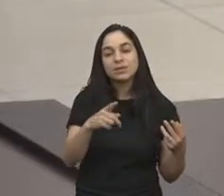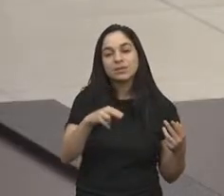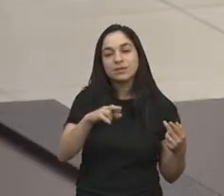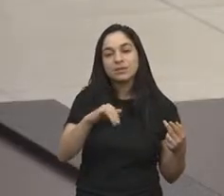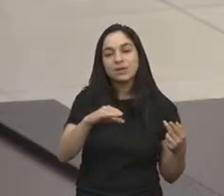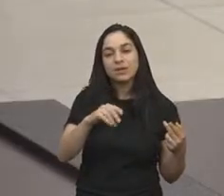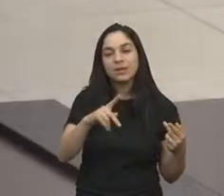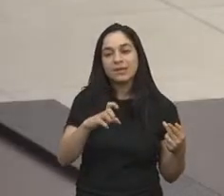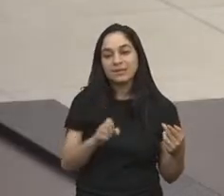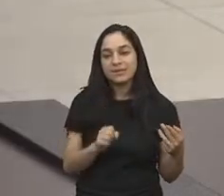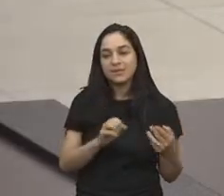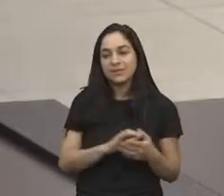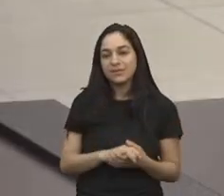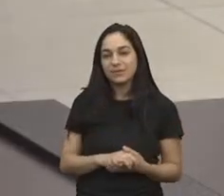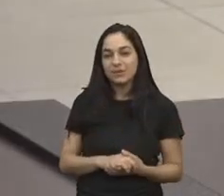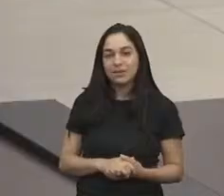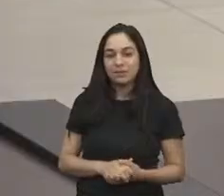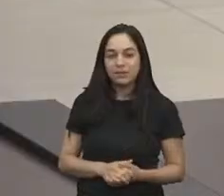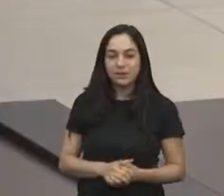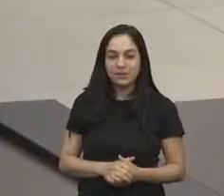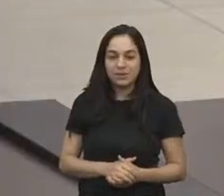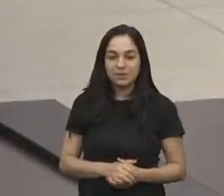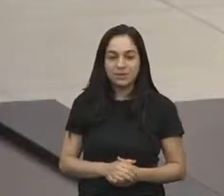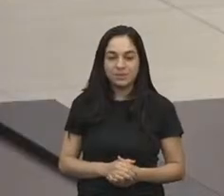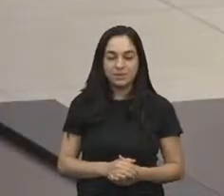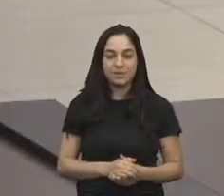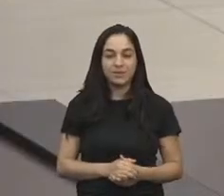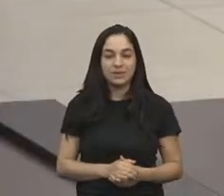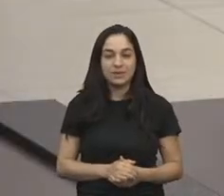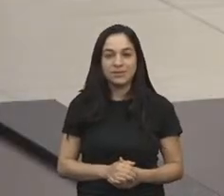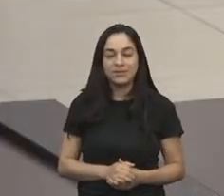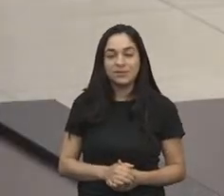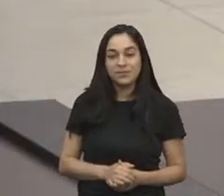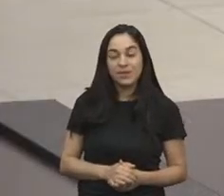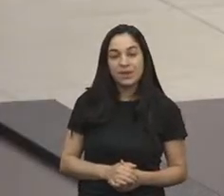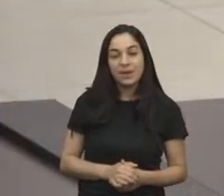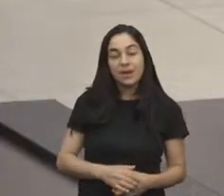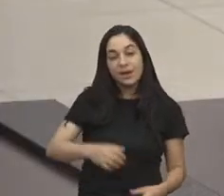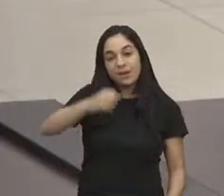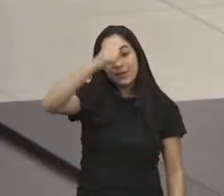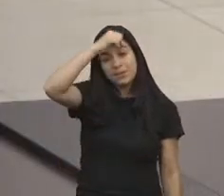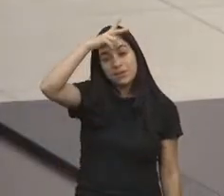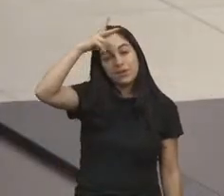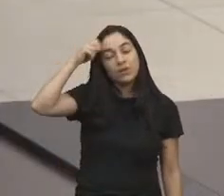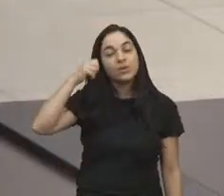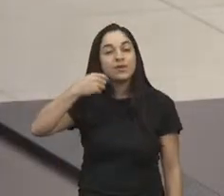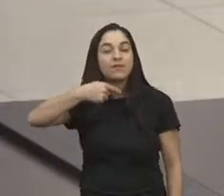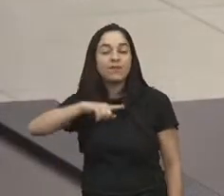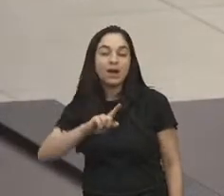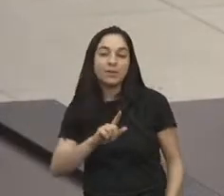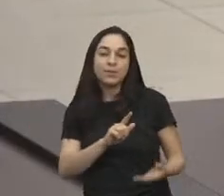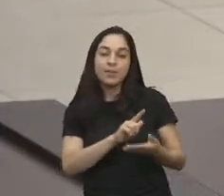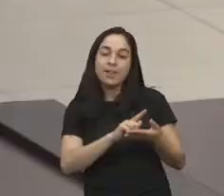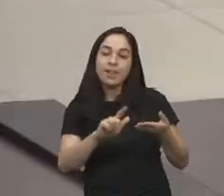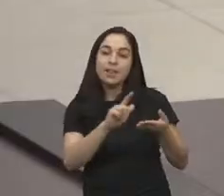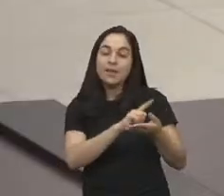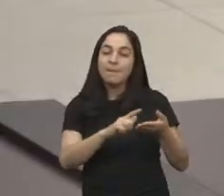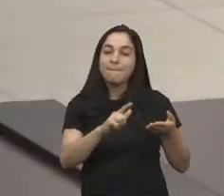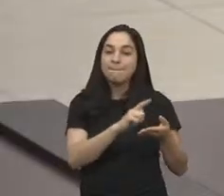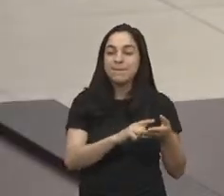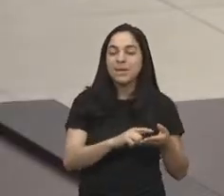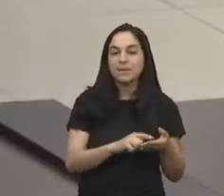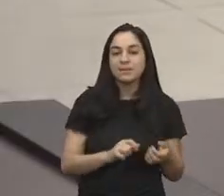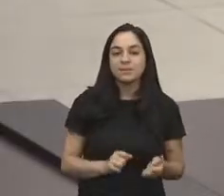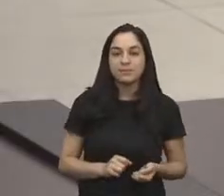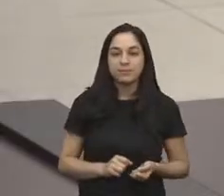câmera, mas a câmera dele não vale. Então, assim, a prefeitura vai, faz a limpeza, tira a